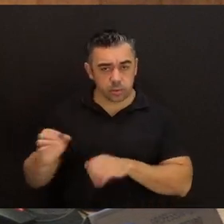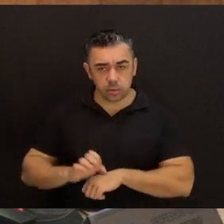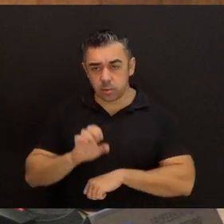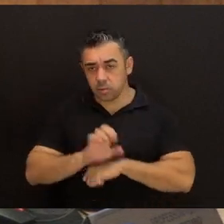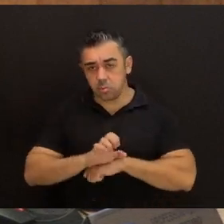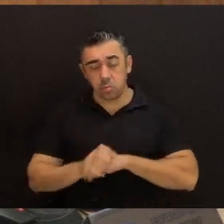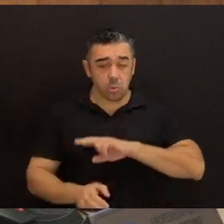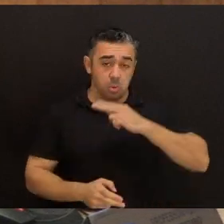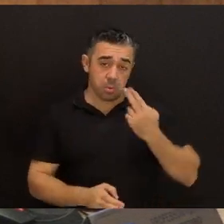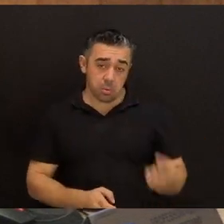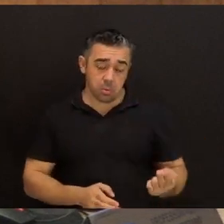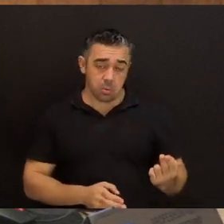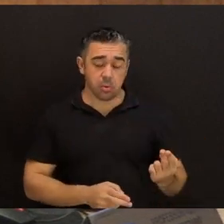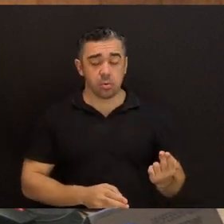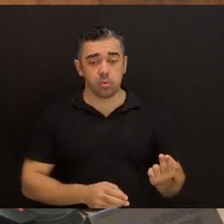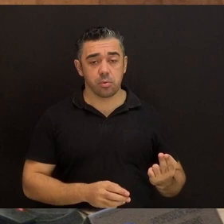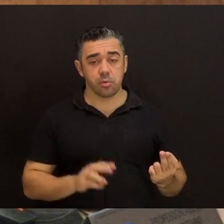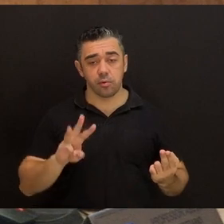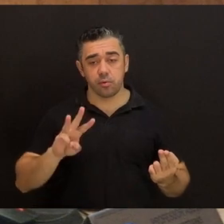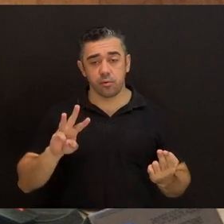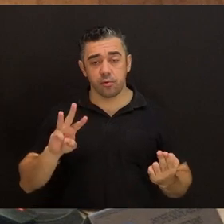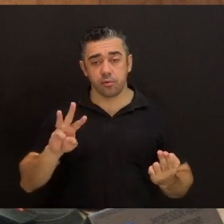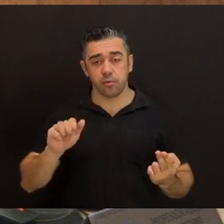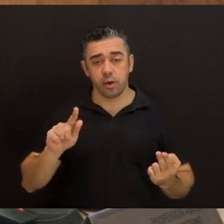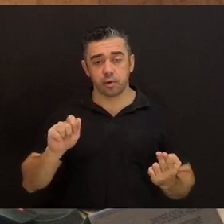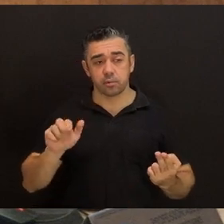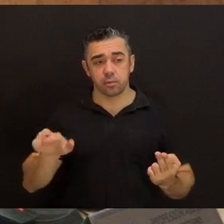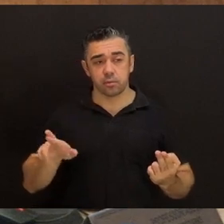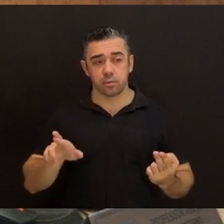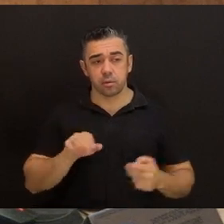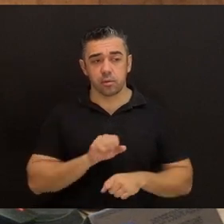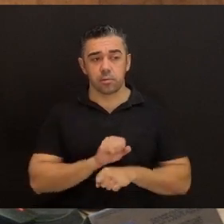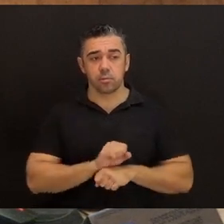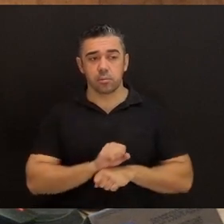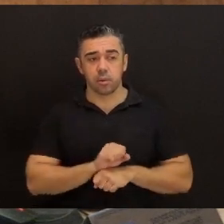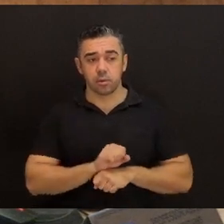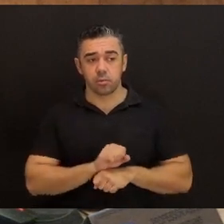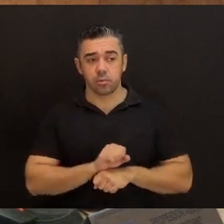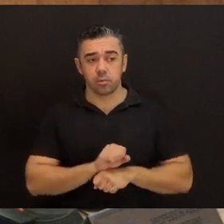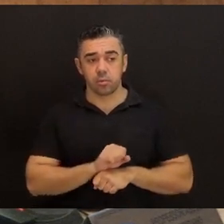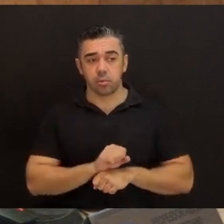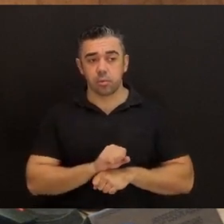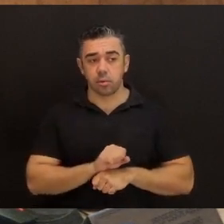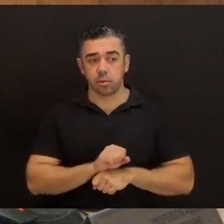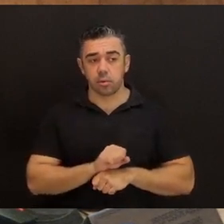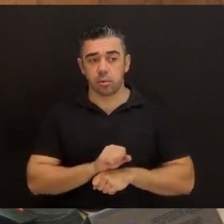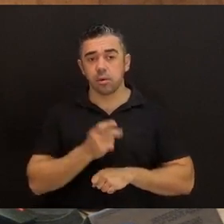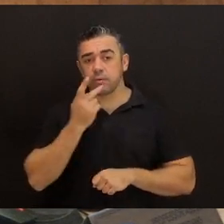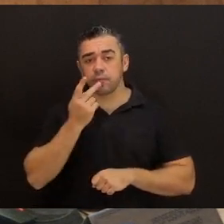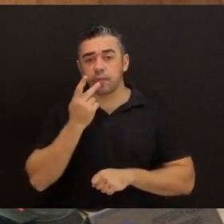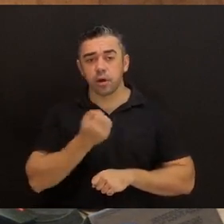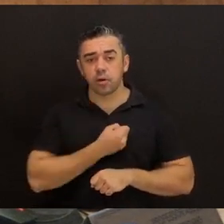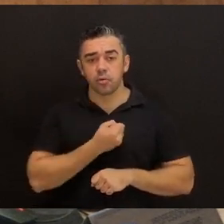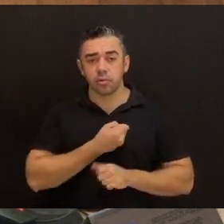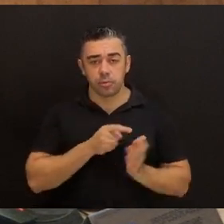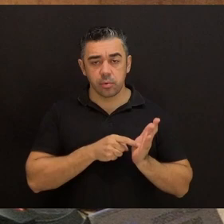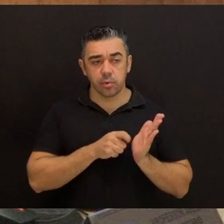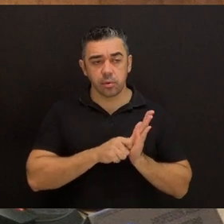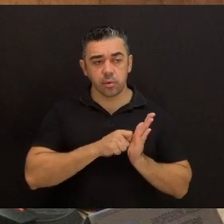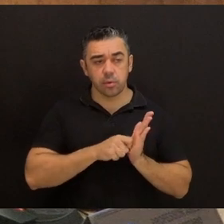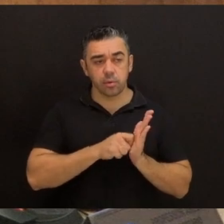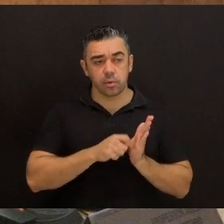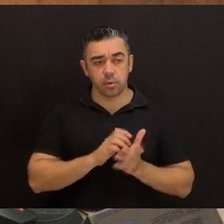do lado do Dr Wagner porque daí ele deu uma paradinha e falou assim eu falei me fale o número atualizado que eu quero falar daqui a pouco